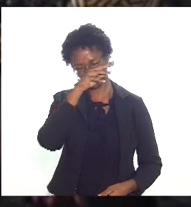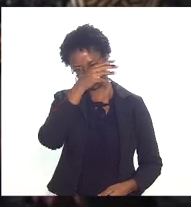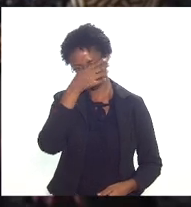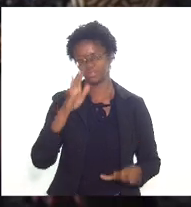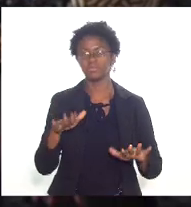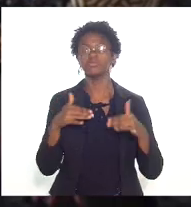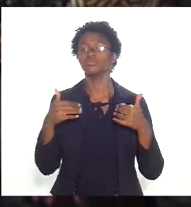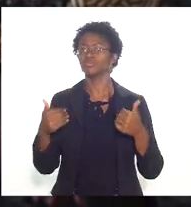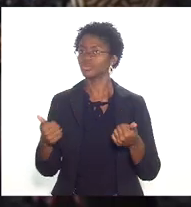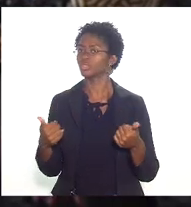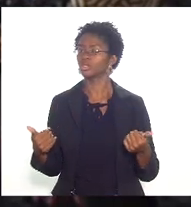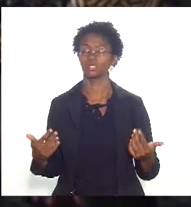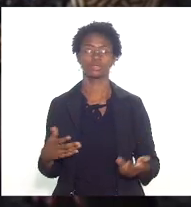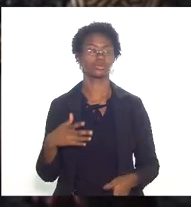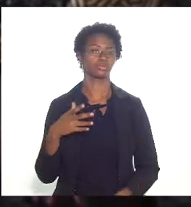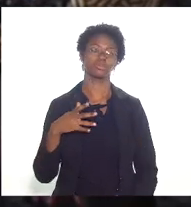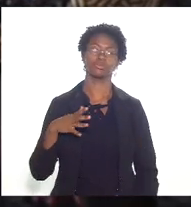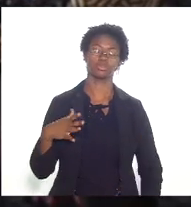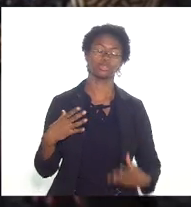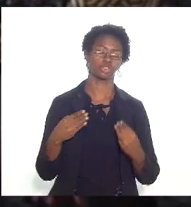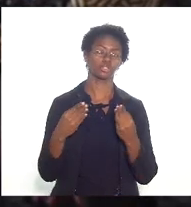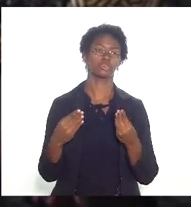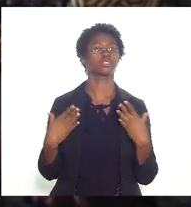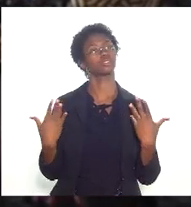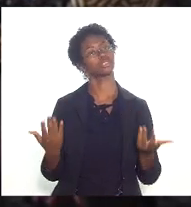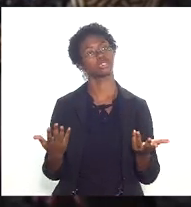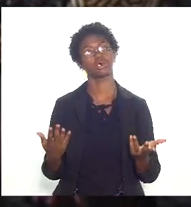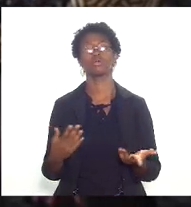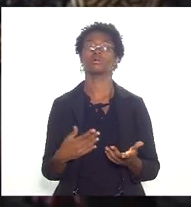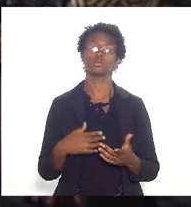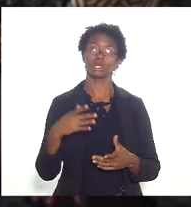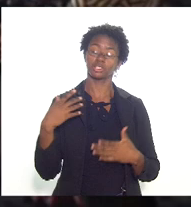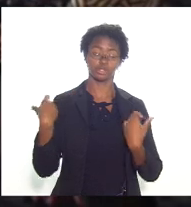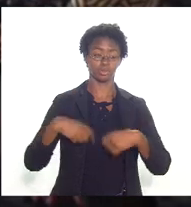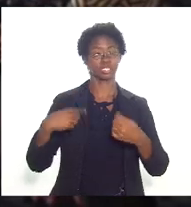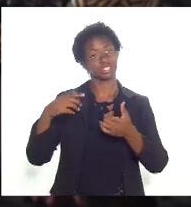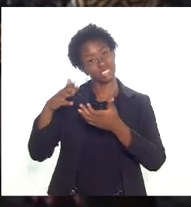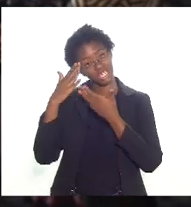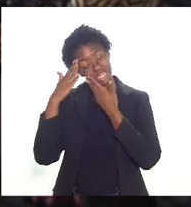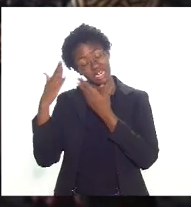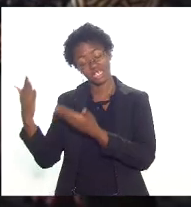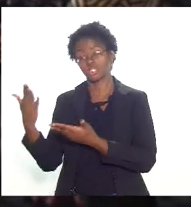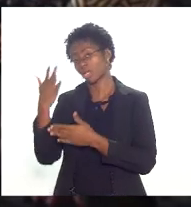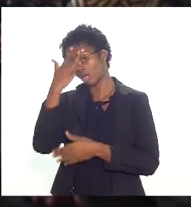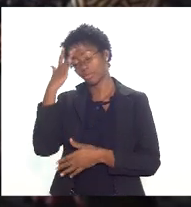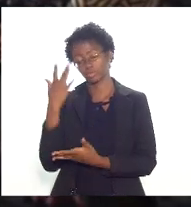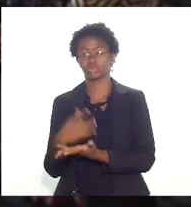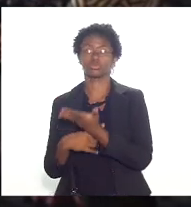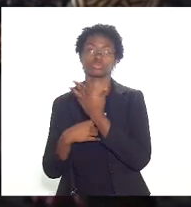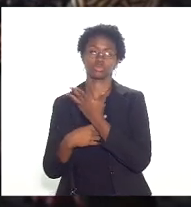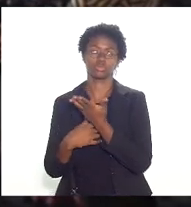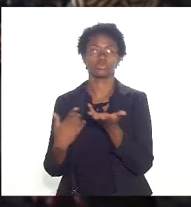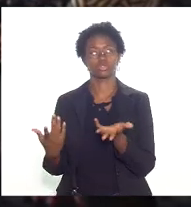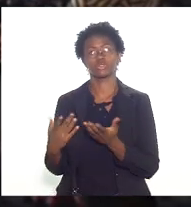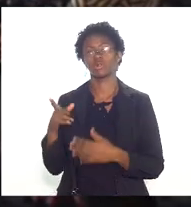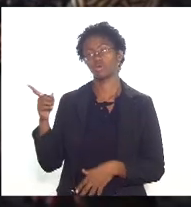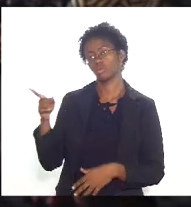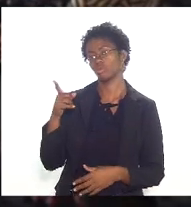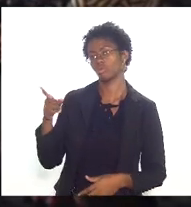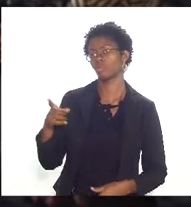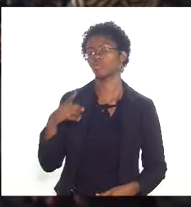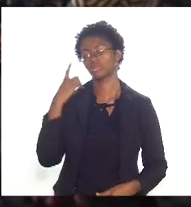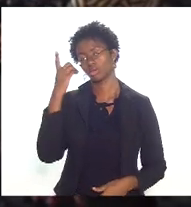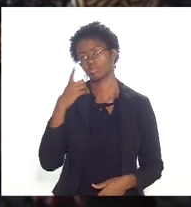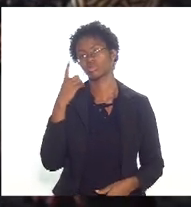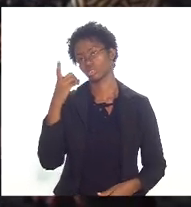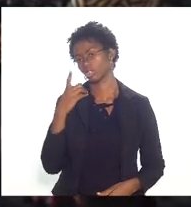gratidão a Bíblia diz que a gente tem que dar honra a quem merece honra e segurado o deputado mais canela foi muito feliz na